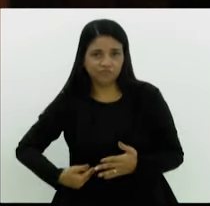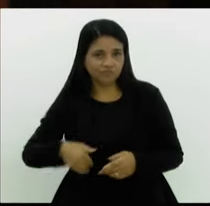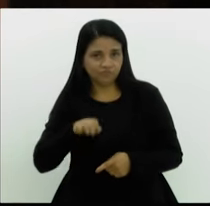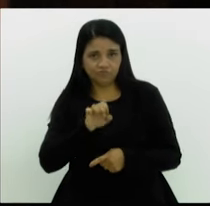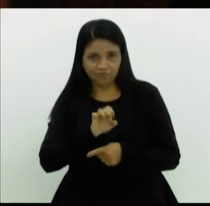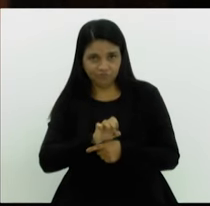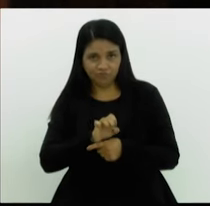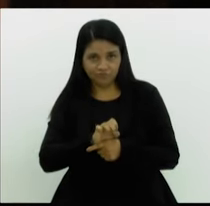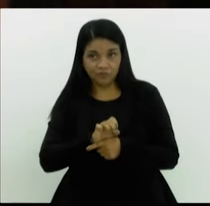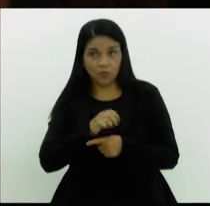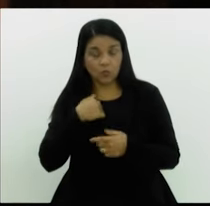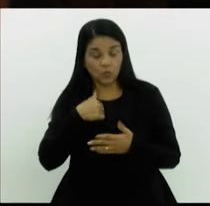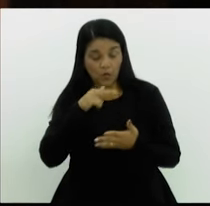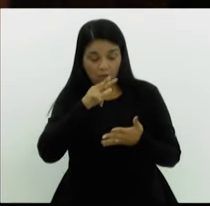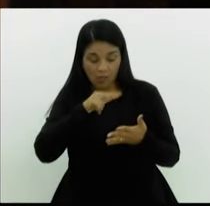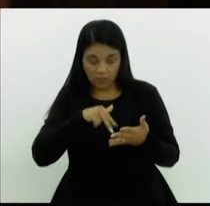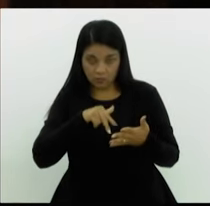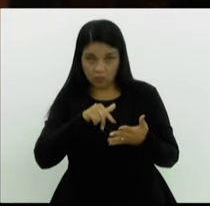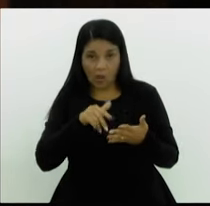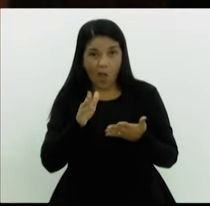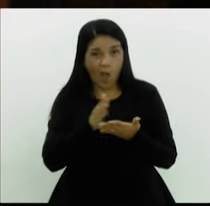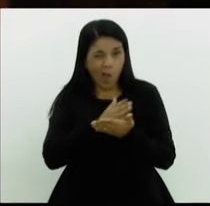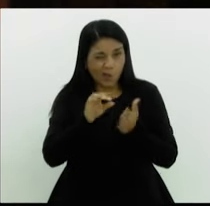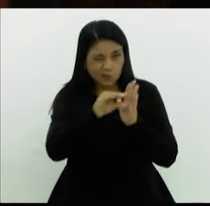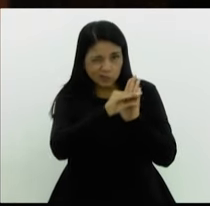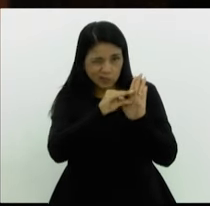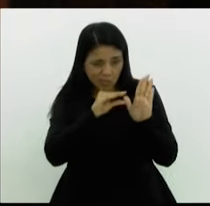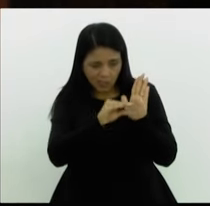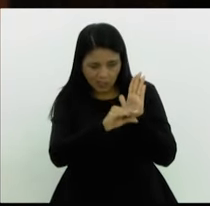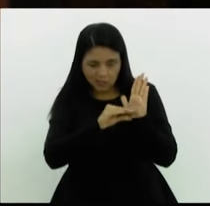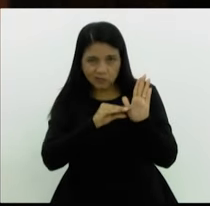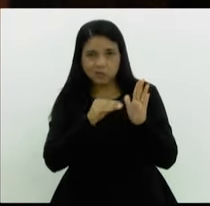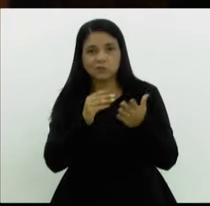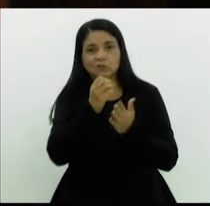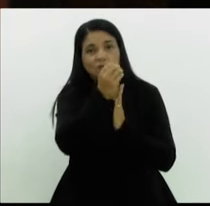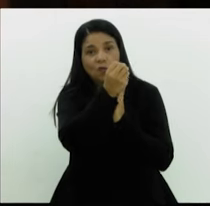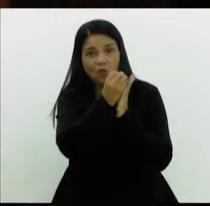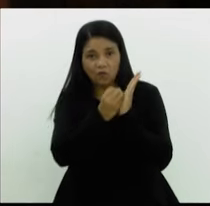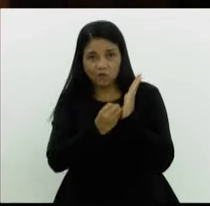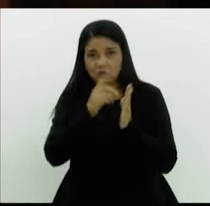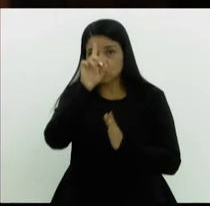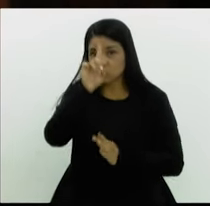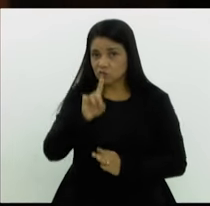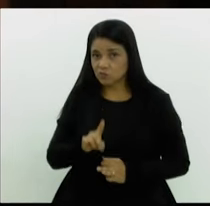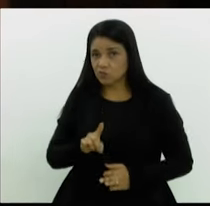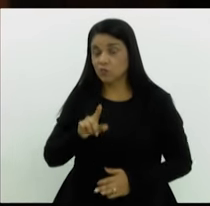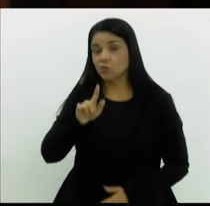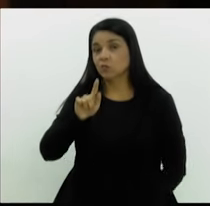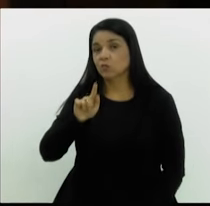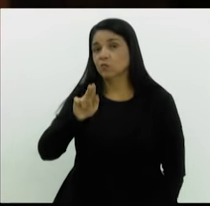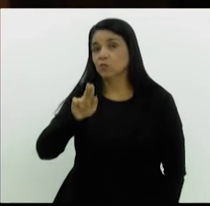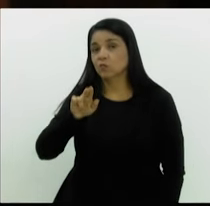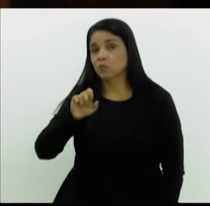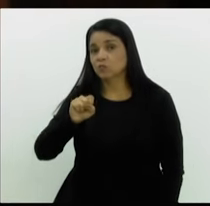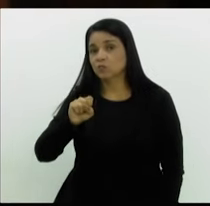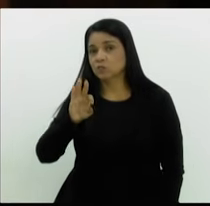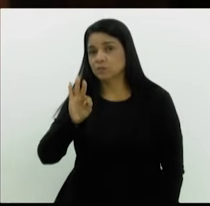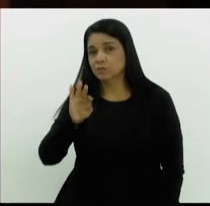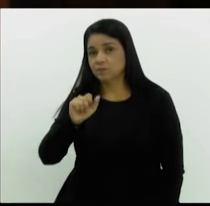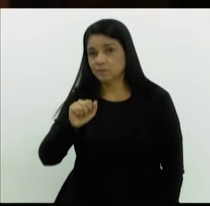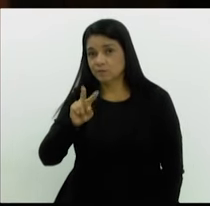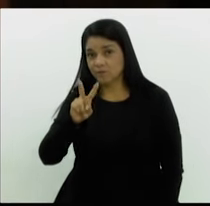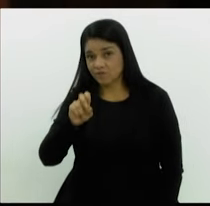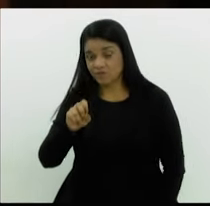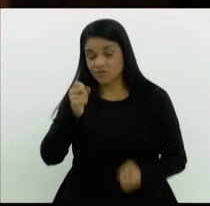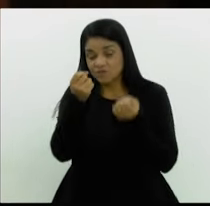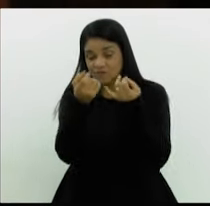aqui fazendo a leitura de parte, não é, desse ofício do diretor Gustavo. E ele diz o seguinte, que